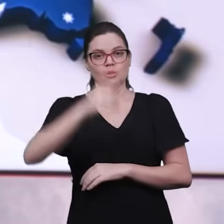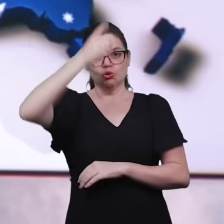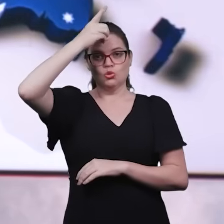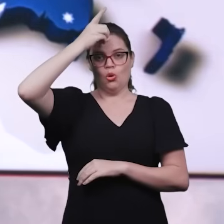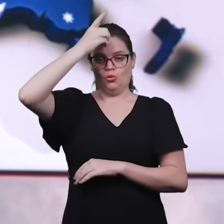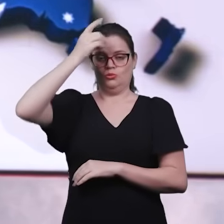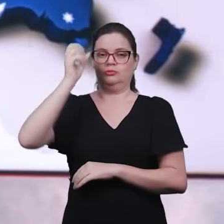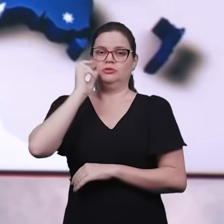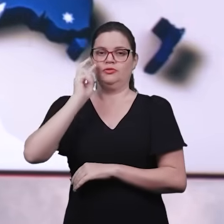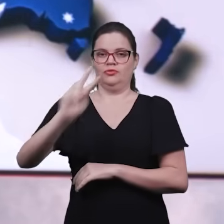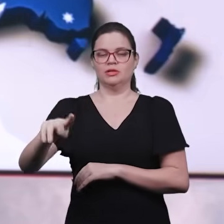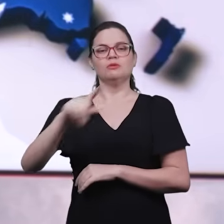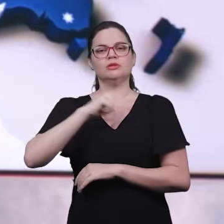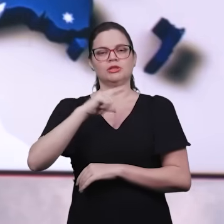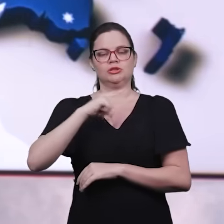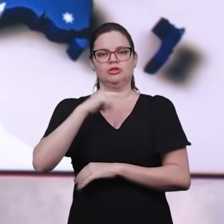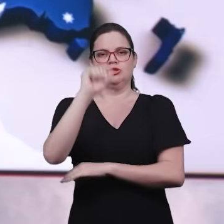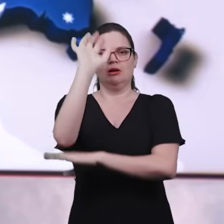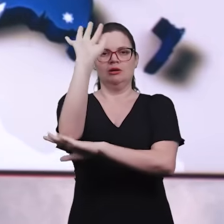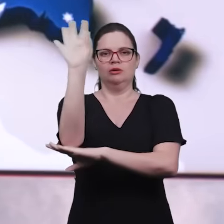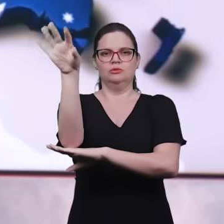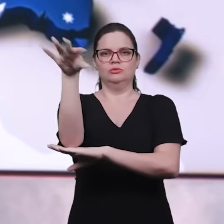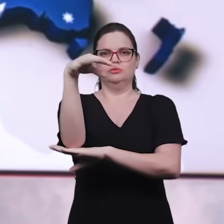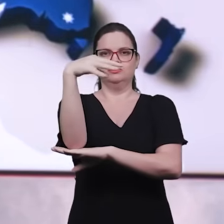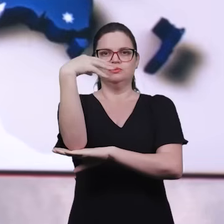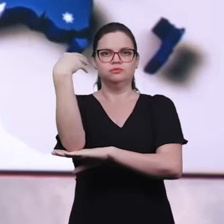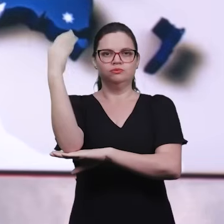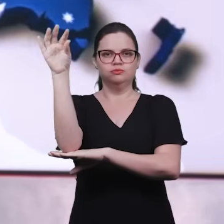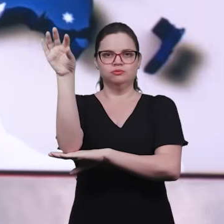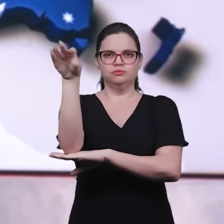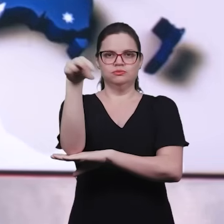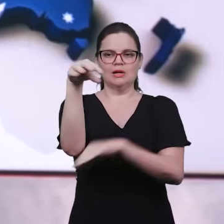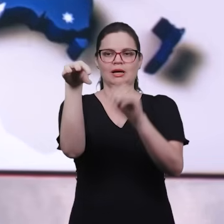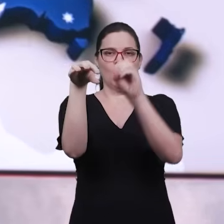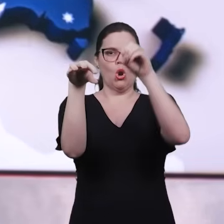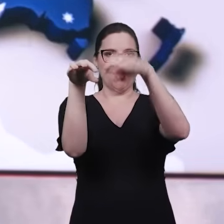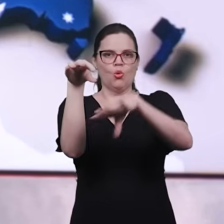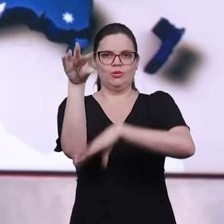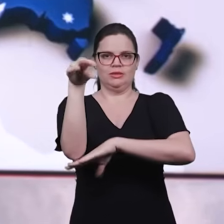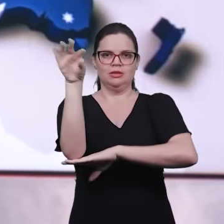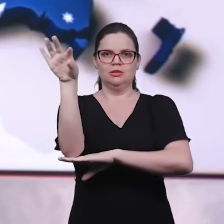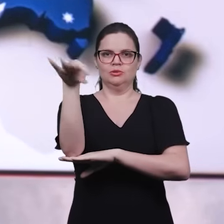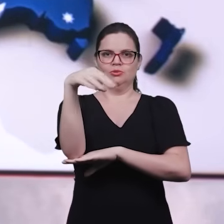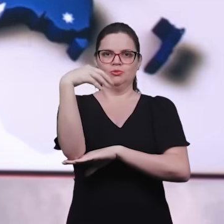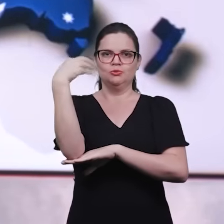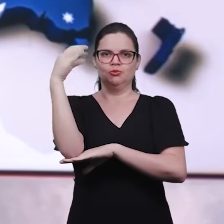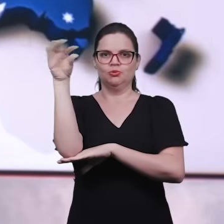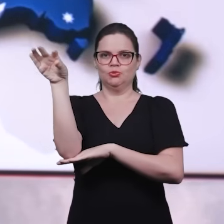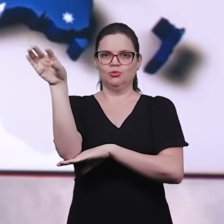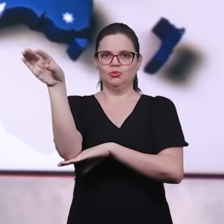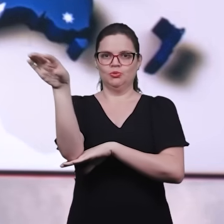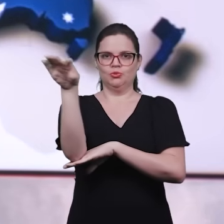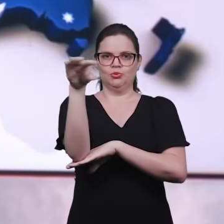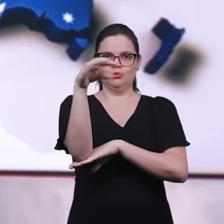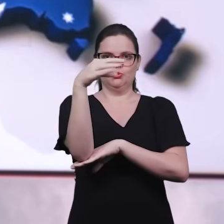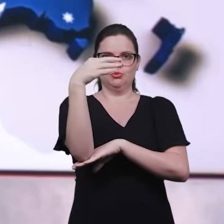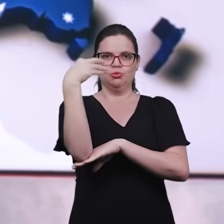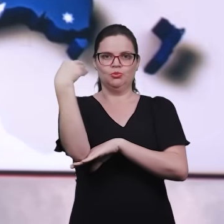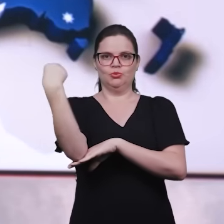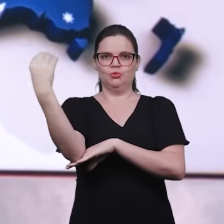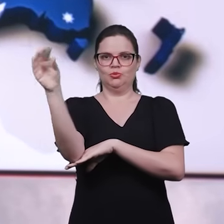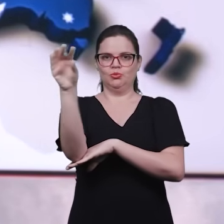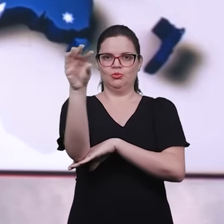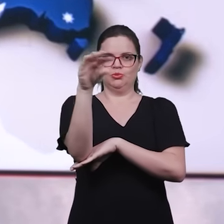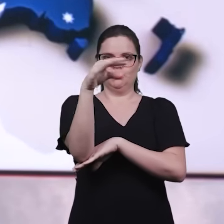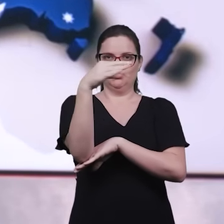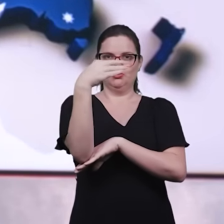era que tinha uma torre daquela, um farol daquela que girava e a luz, cada giro que